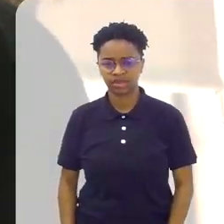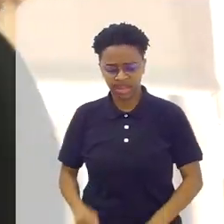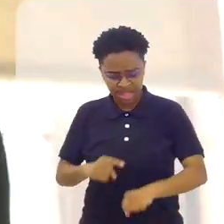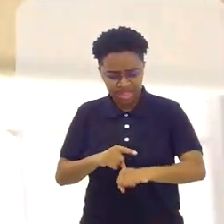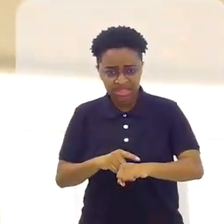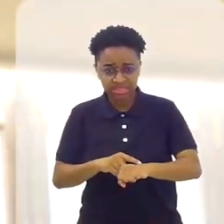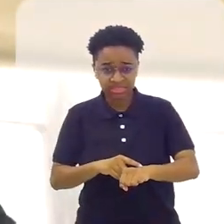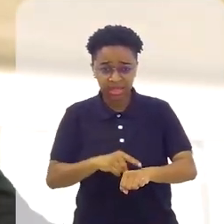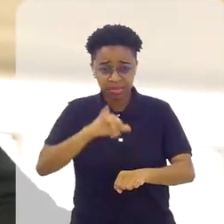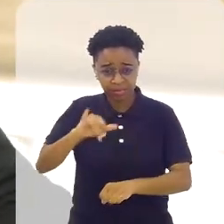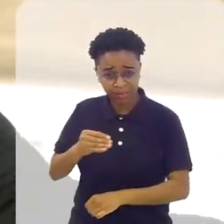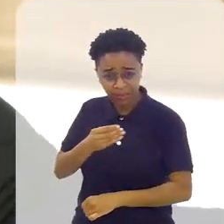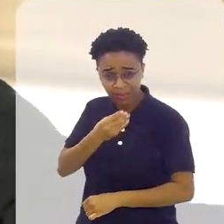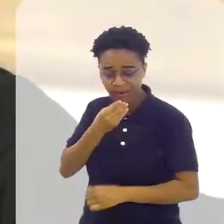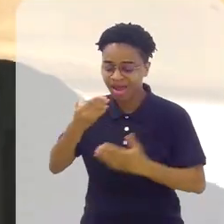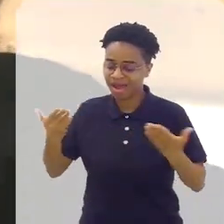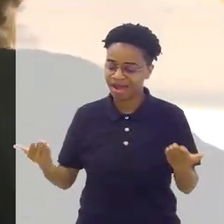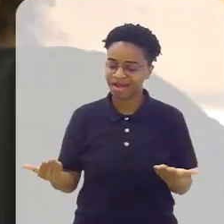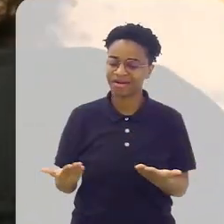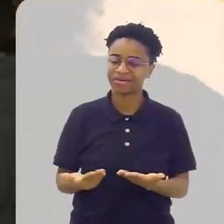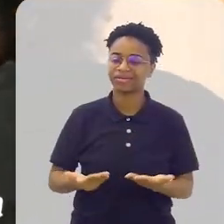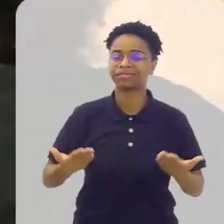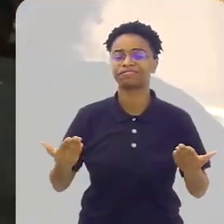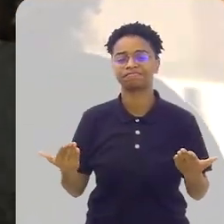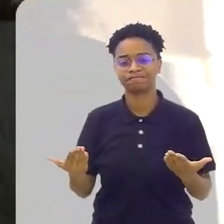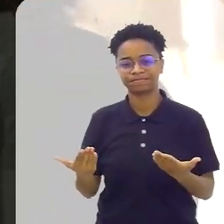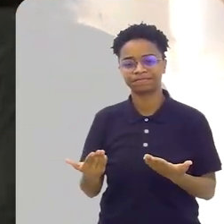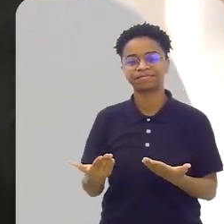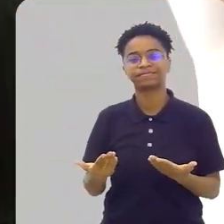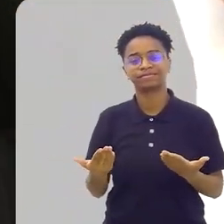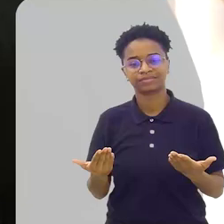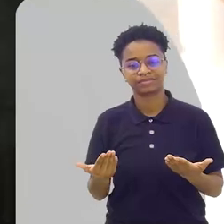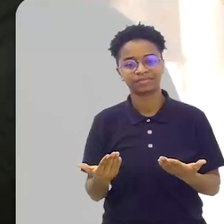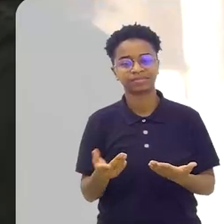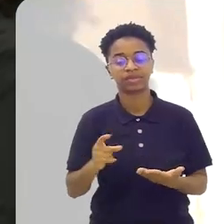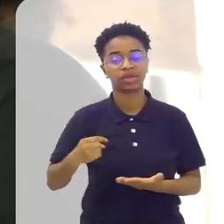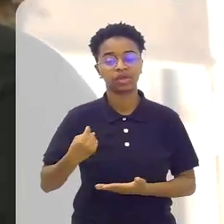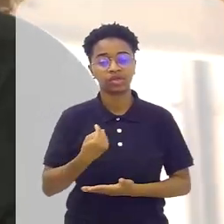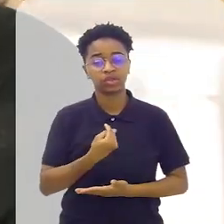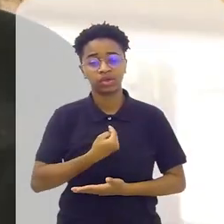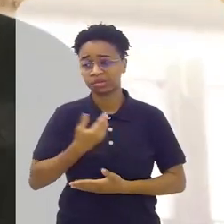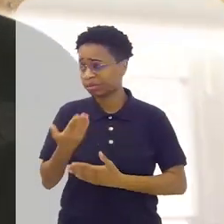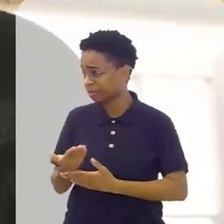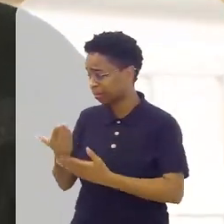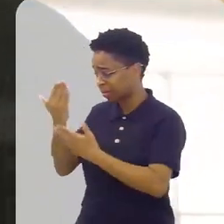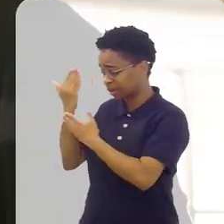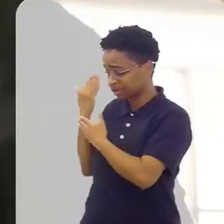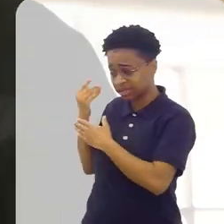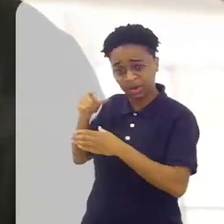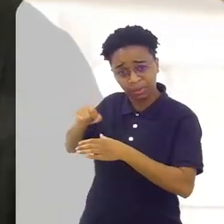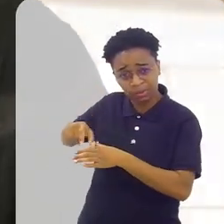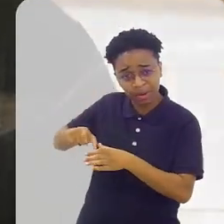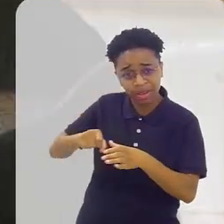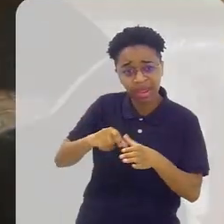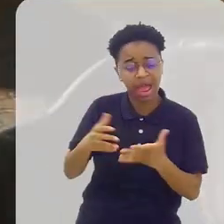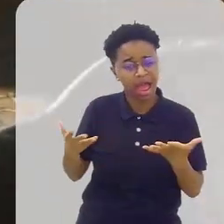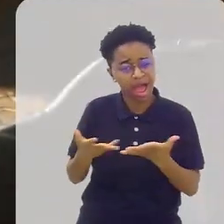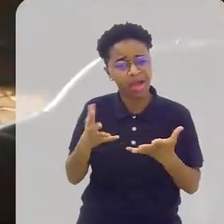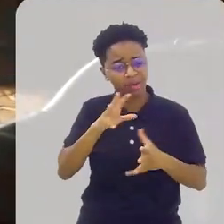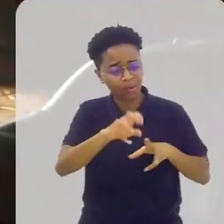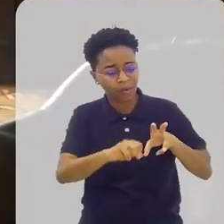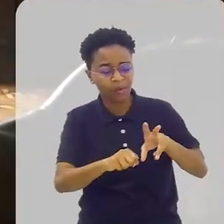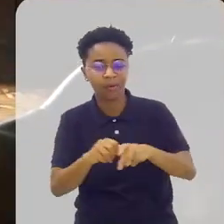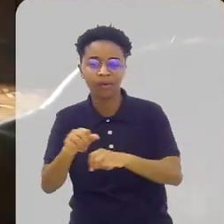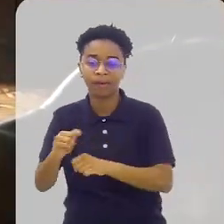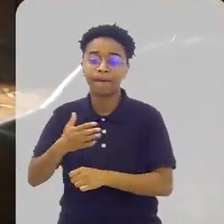é o tempo da colheita chegou é hora de colher o que se